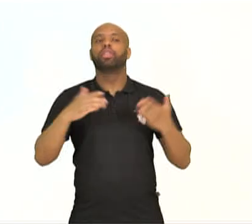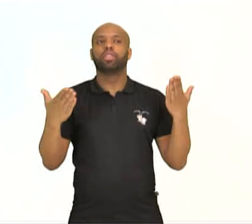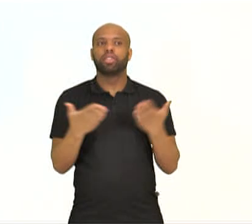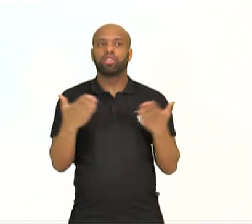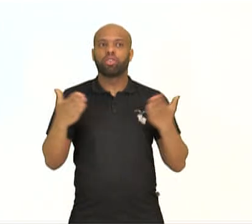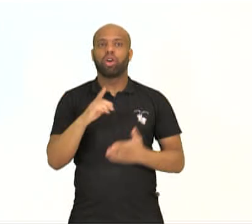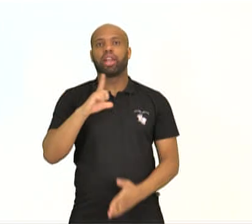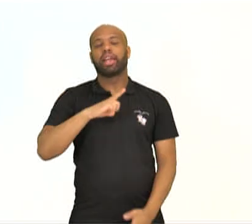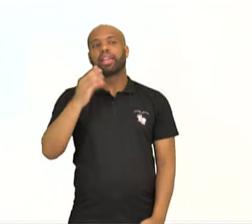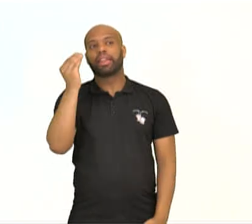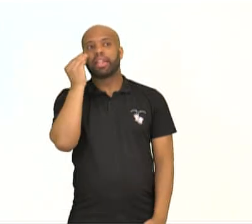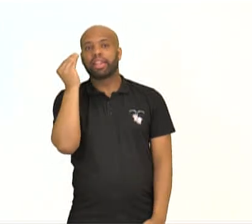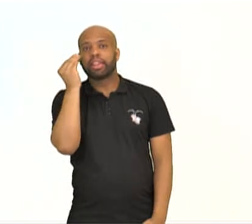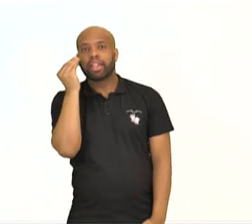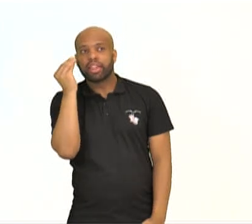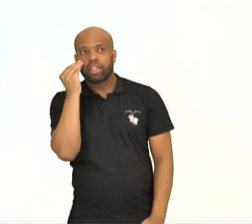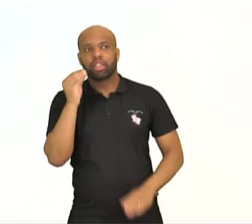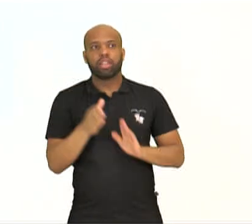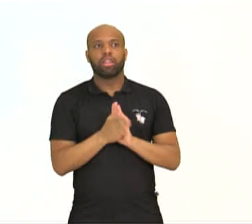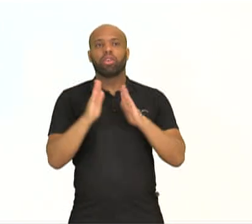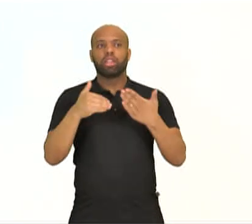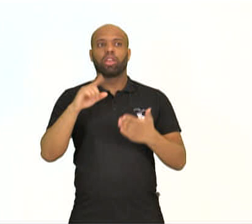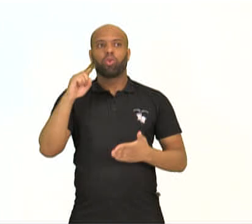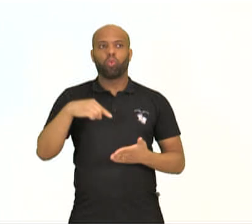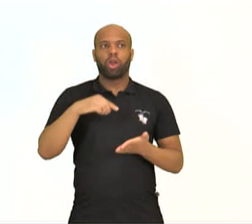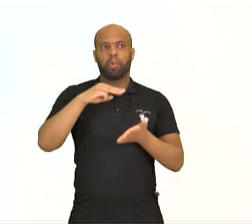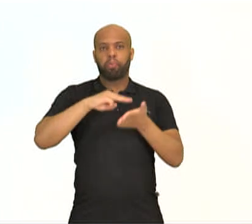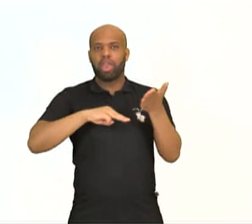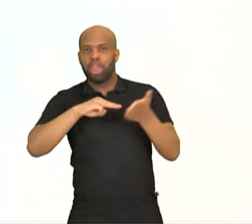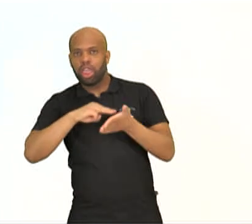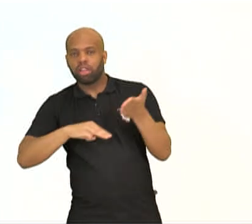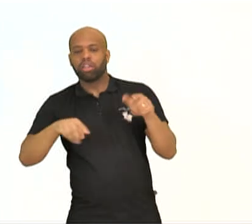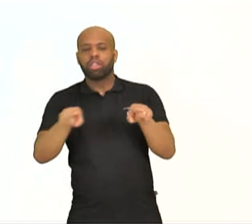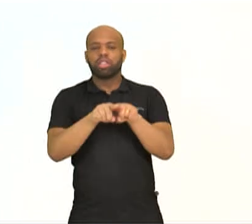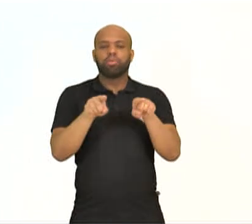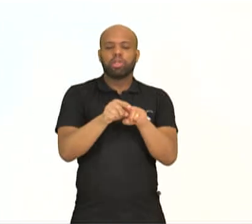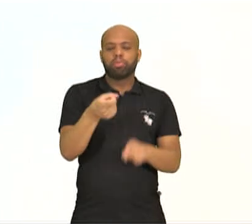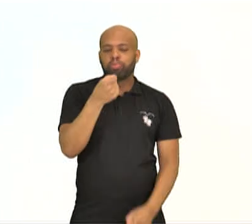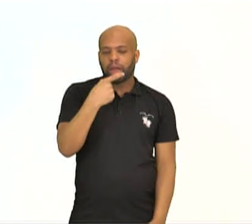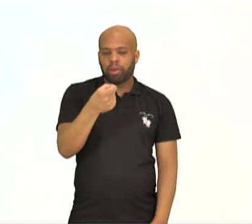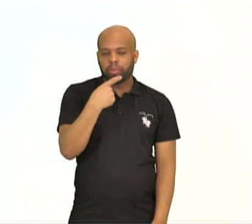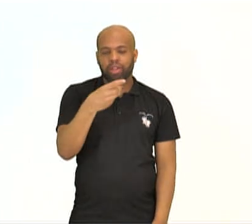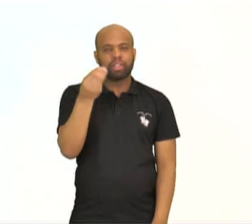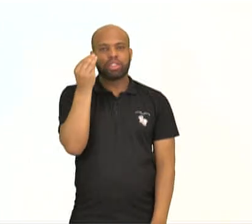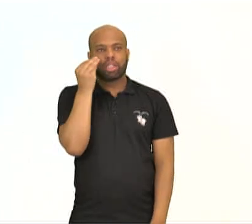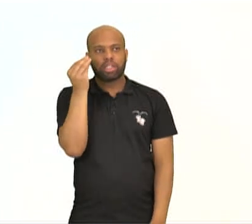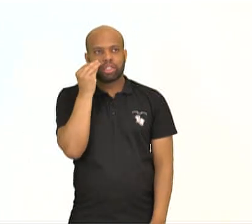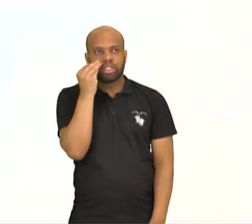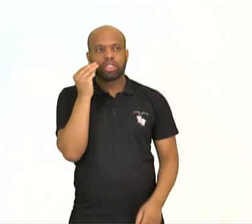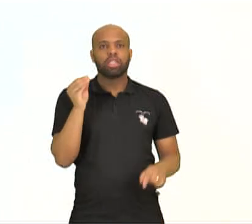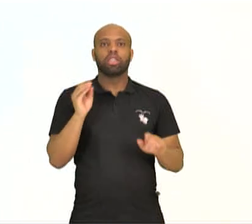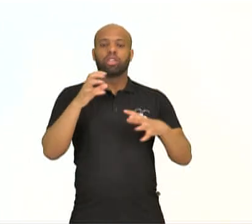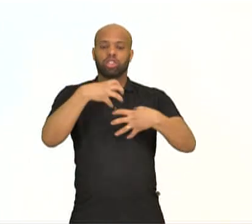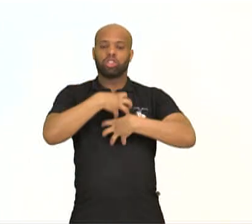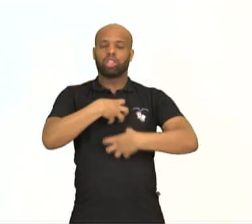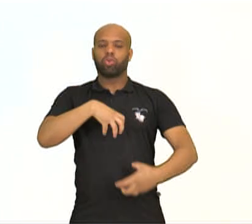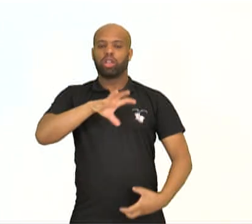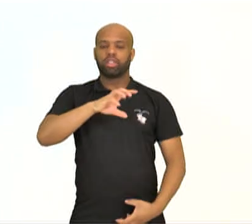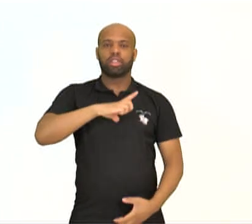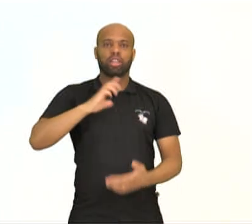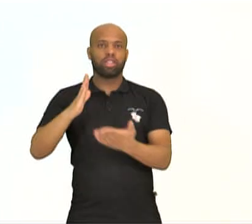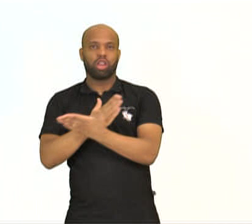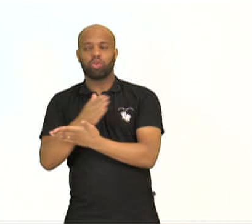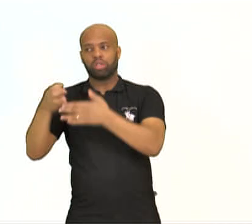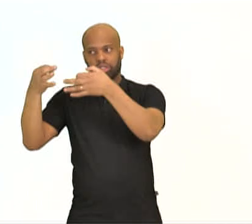são tentativas, são métodos, medicamentos que são testados e que alguns